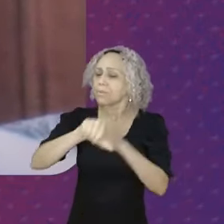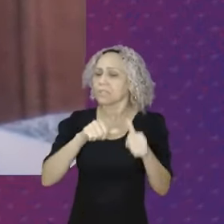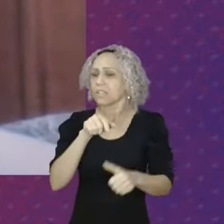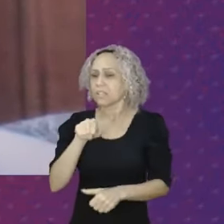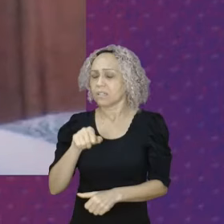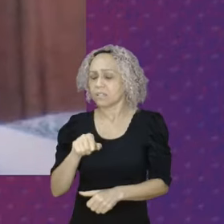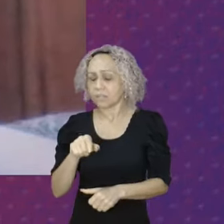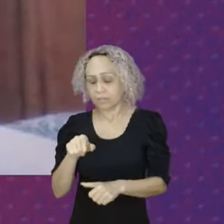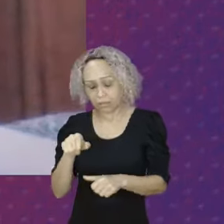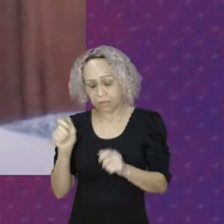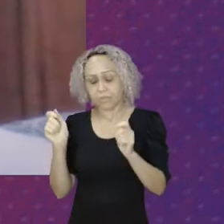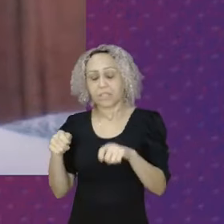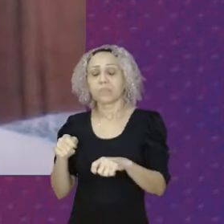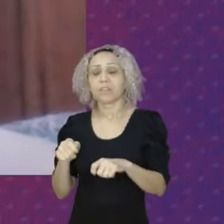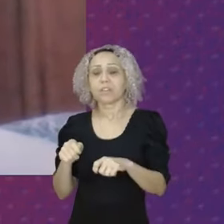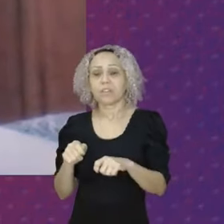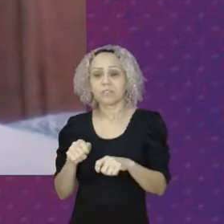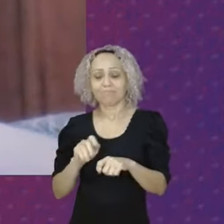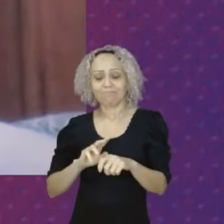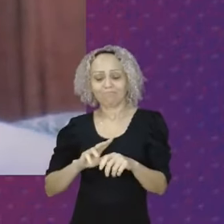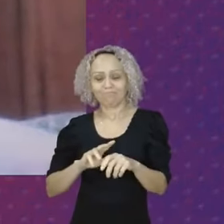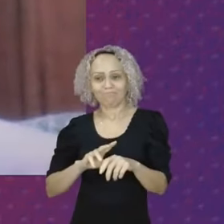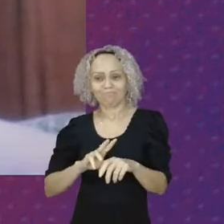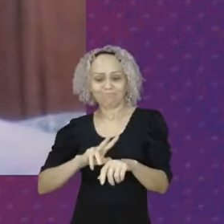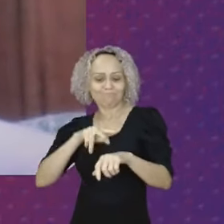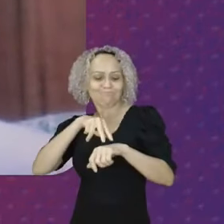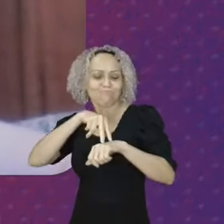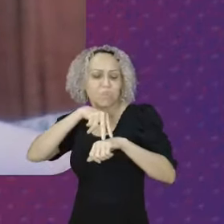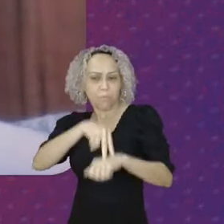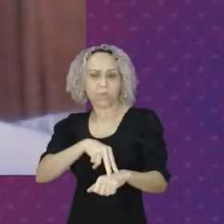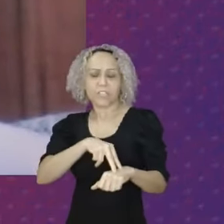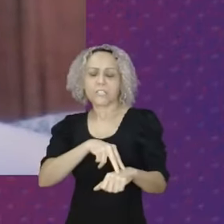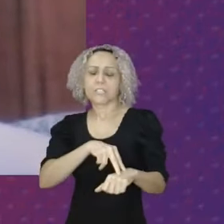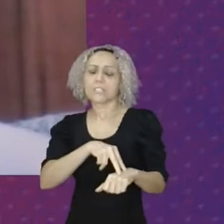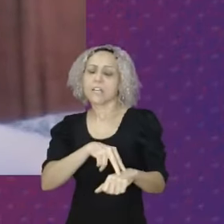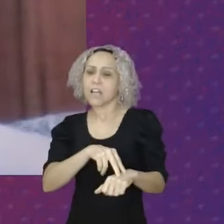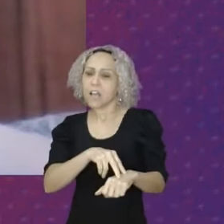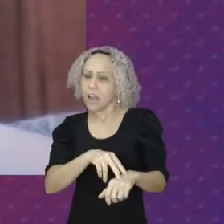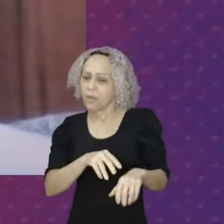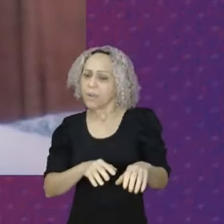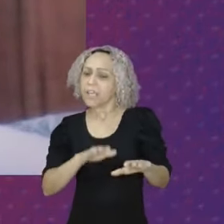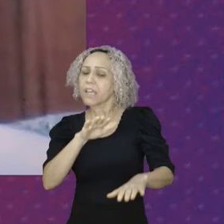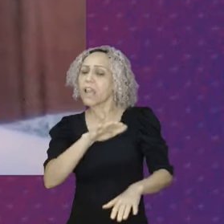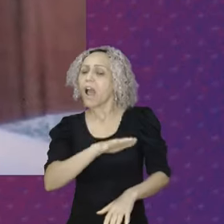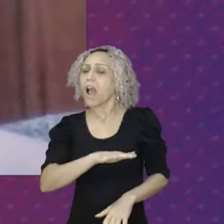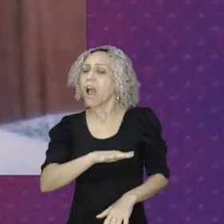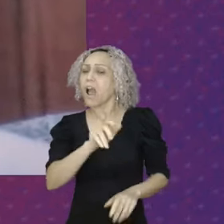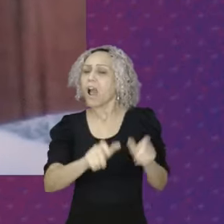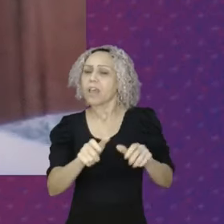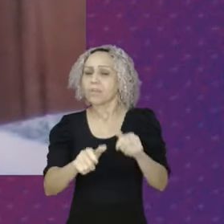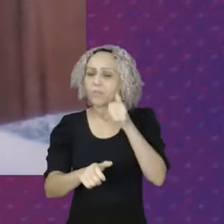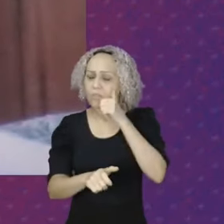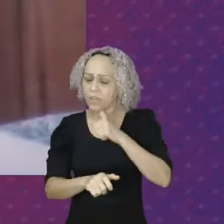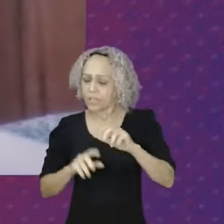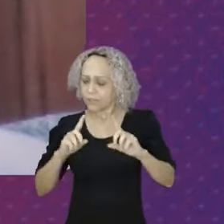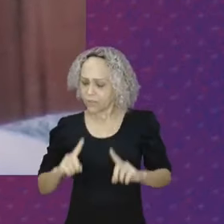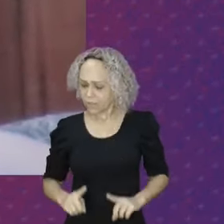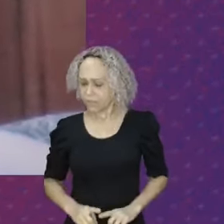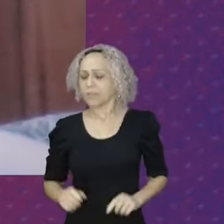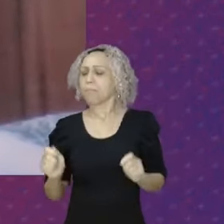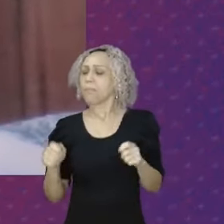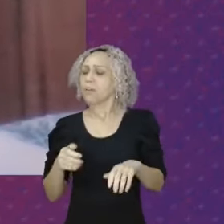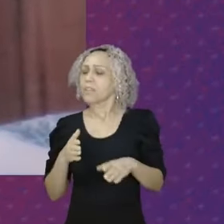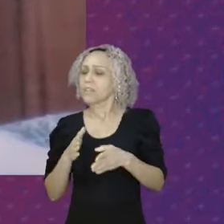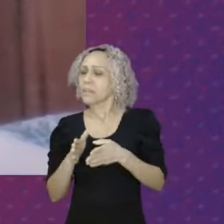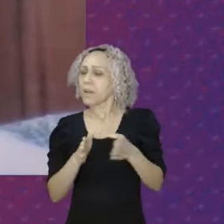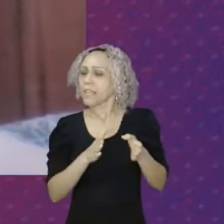empoderar as mulheres com deficiência né fazer com que as as as mulheres com deficiência tenham mais acesso ao conhecimento dos seus direitos saber